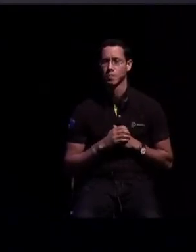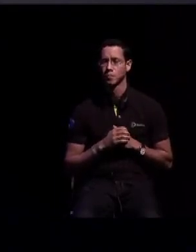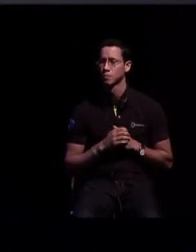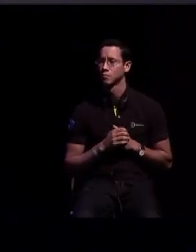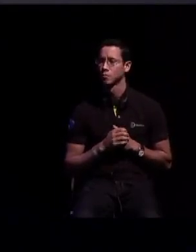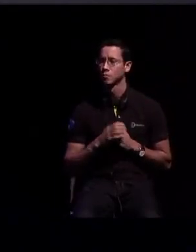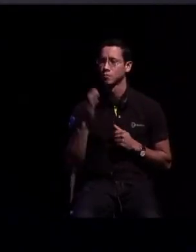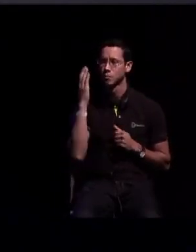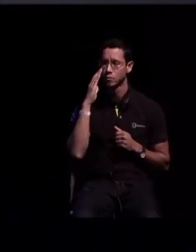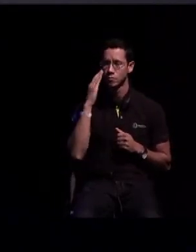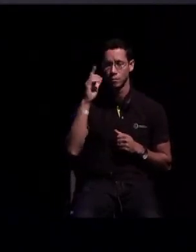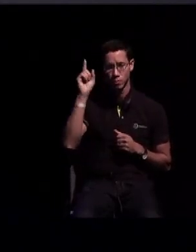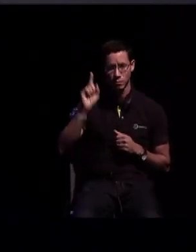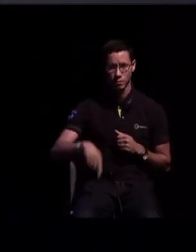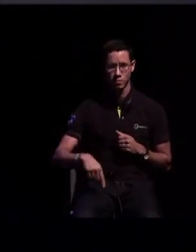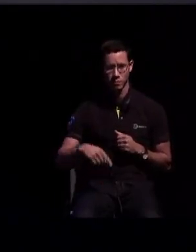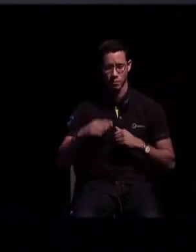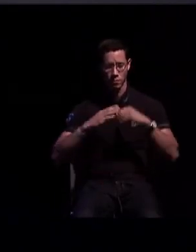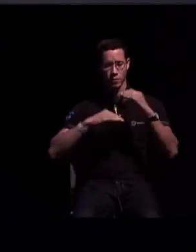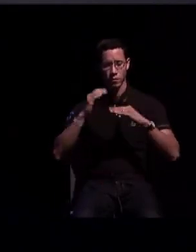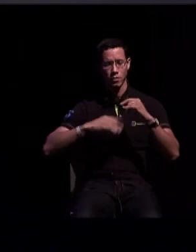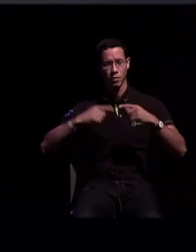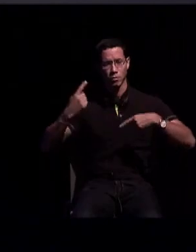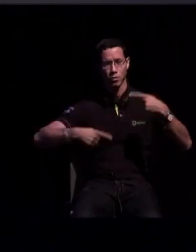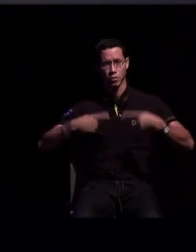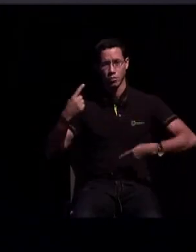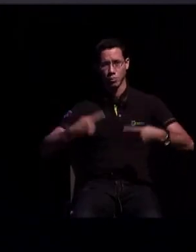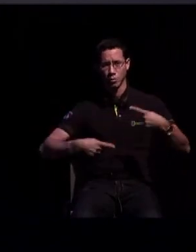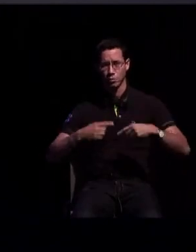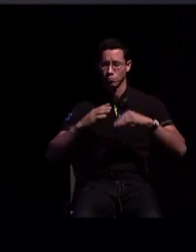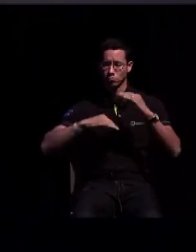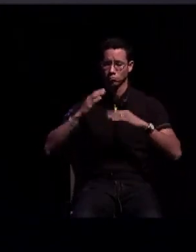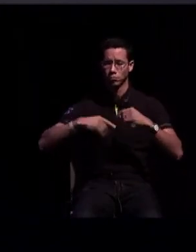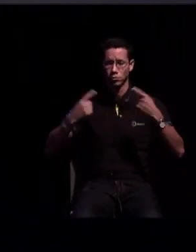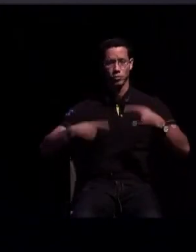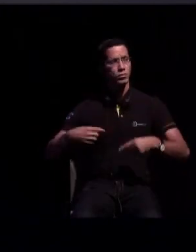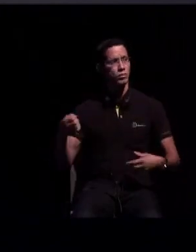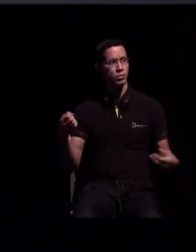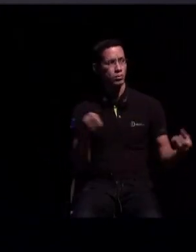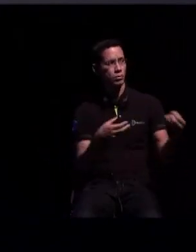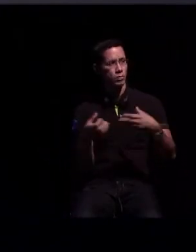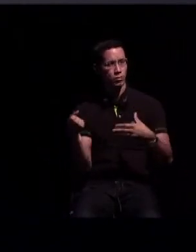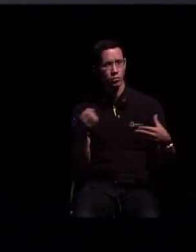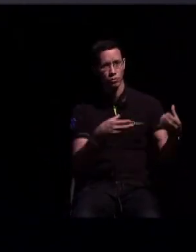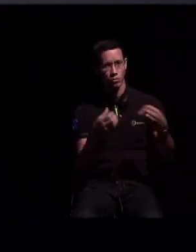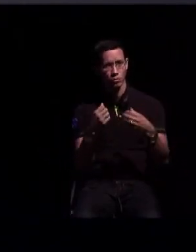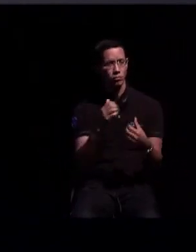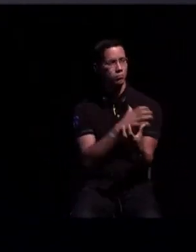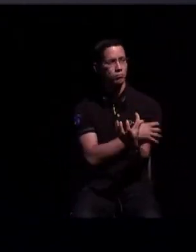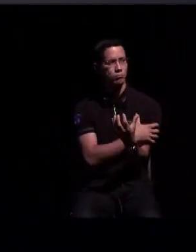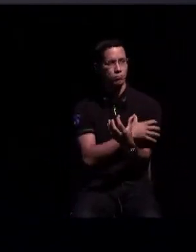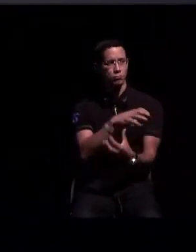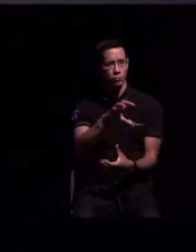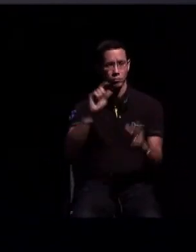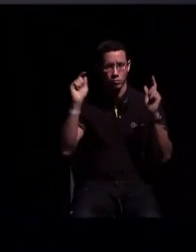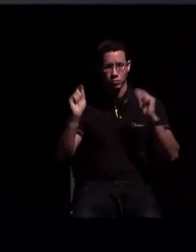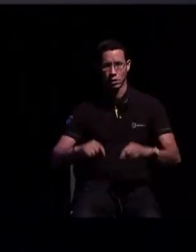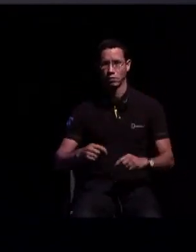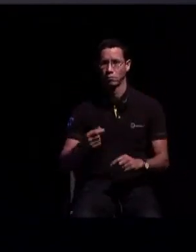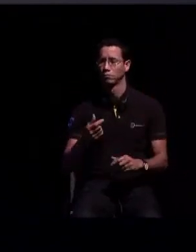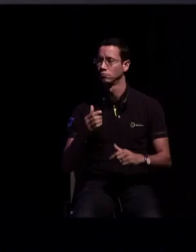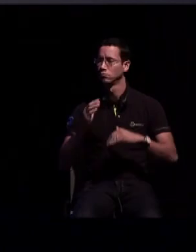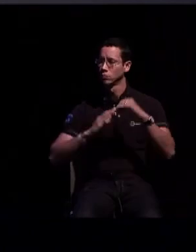e de compreensão. E isso é uma atividade política, e uma atividade política renovadora que vai empoderar atividade,